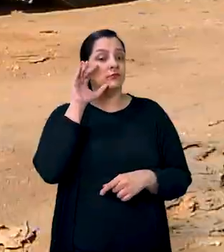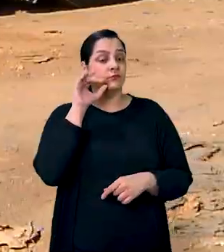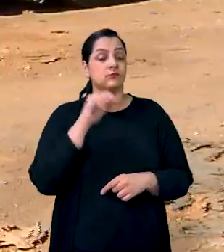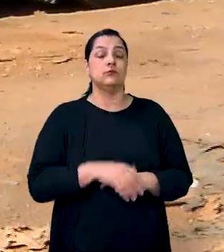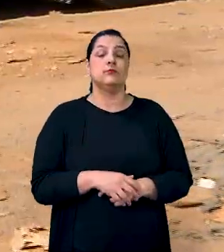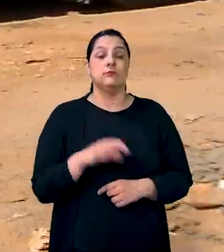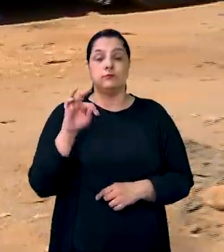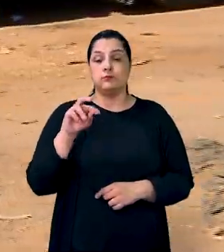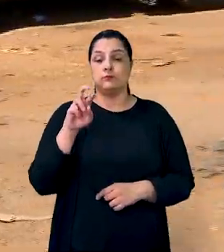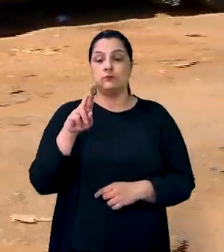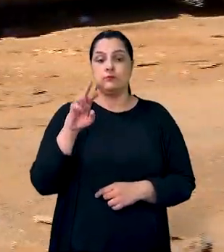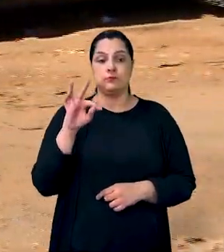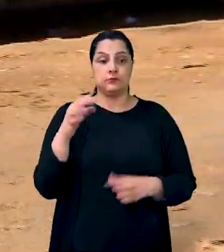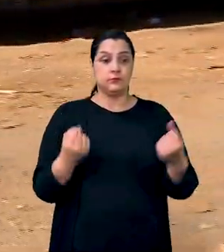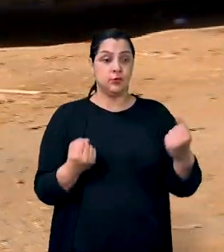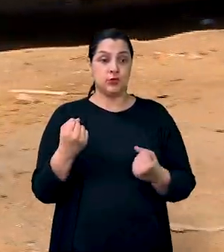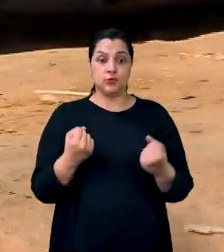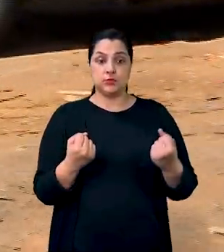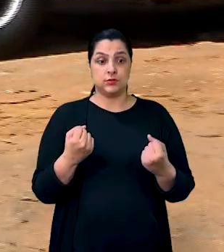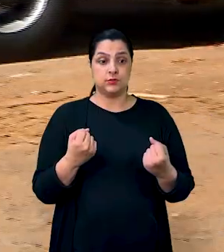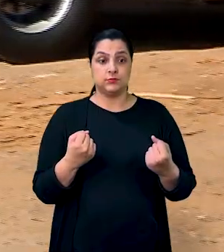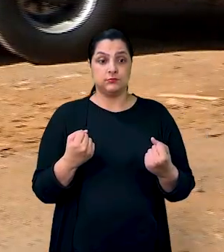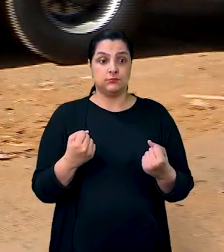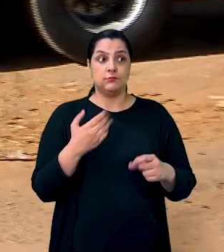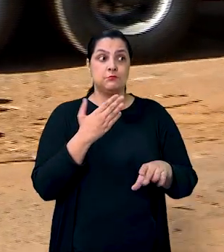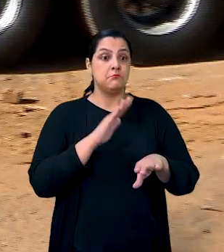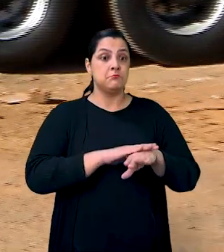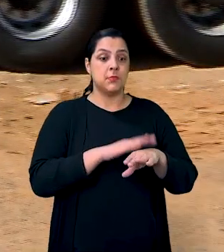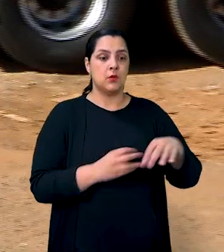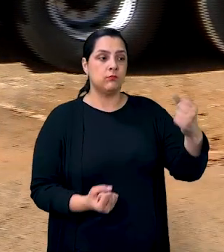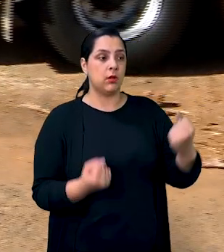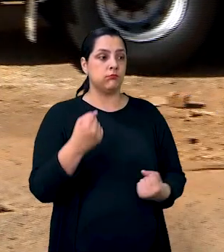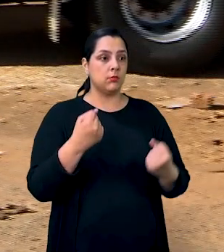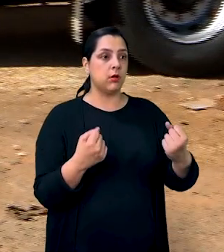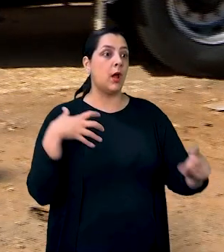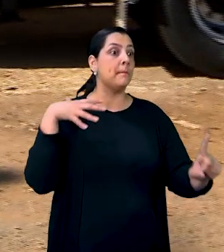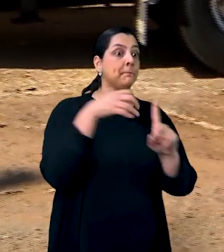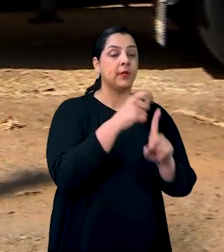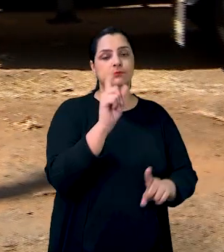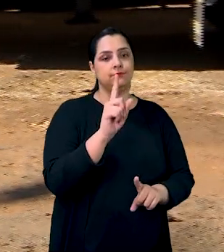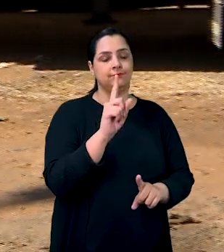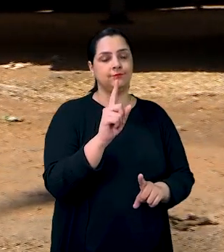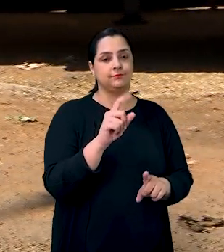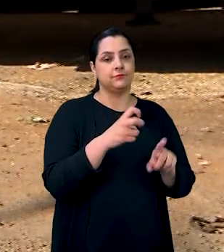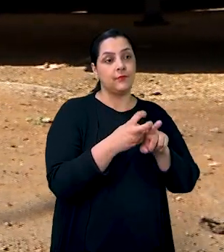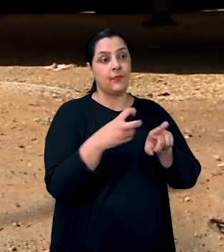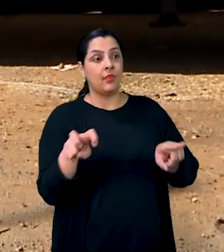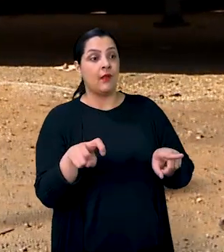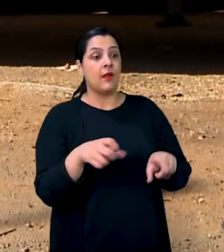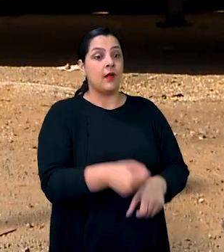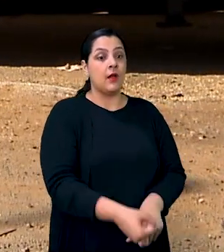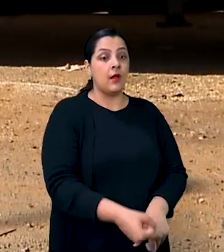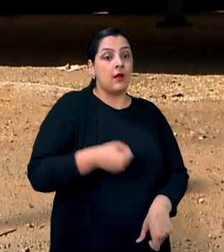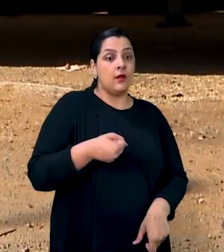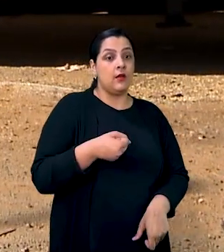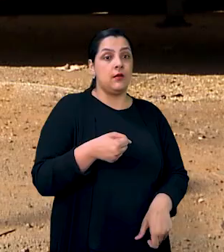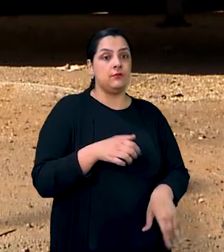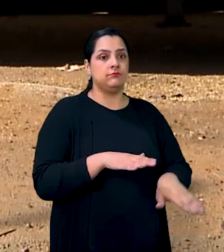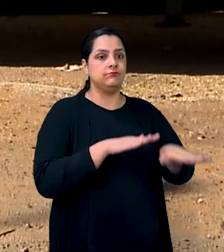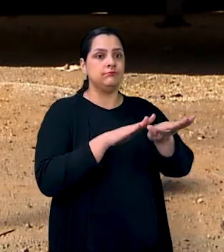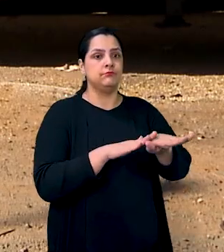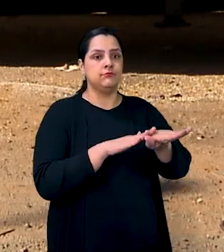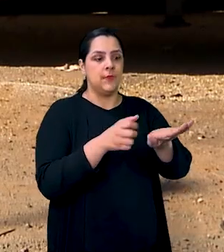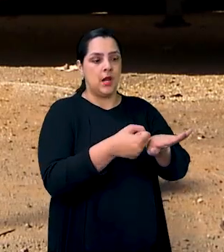trabalhador. O regional explicou que o motorista não se acidentou na condução do veículo, mas sim por não ter acionado o freio